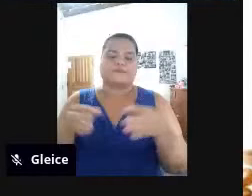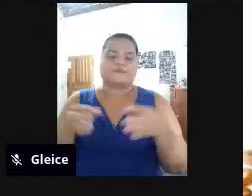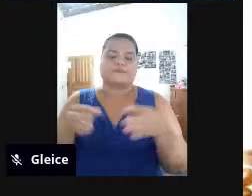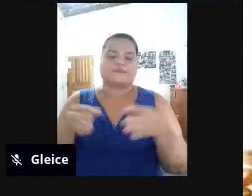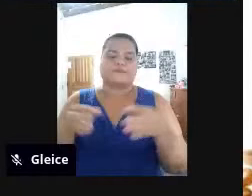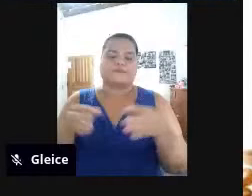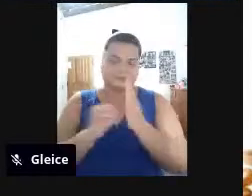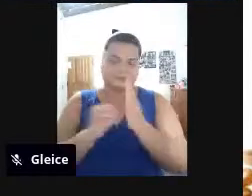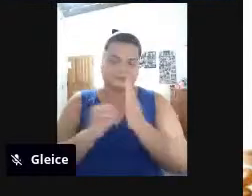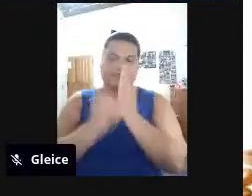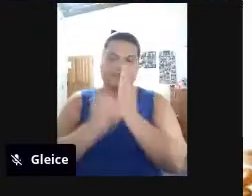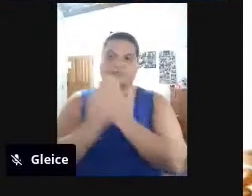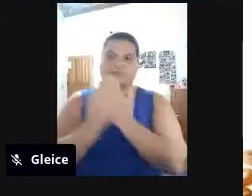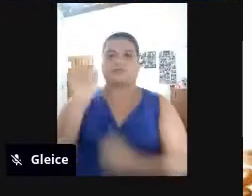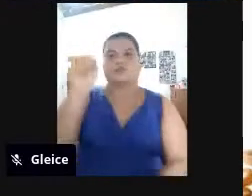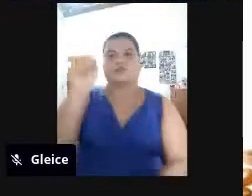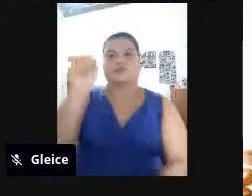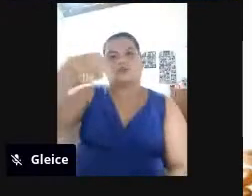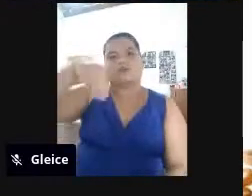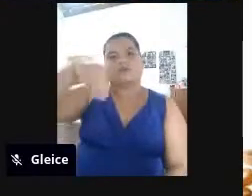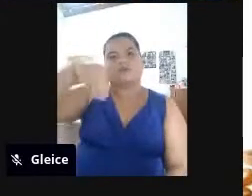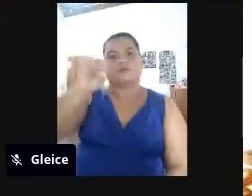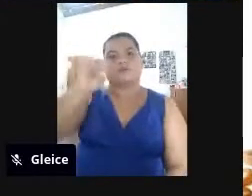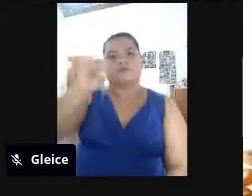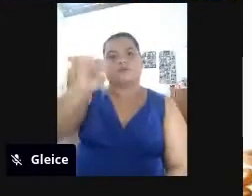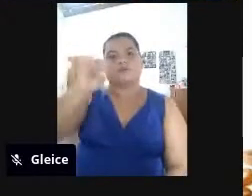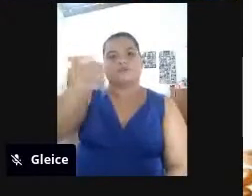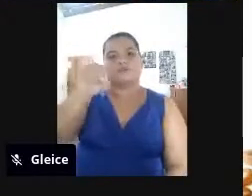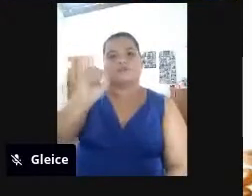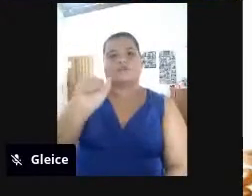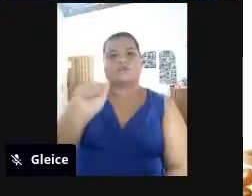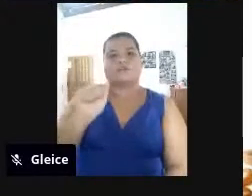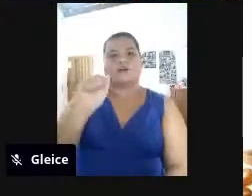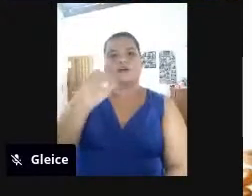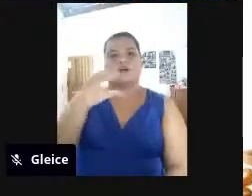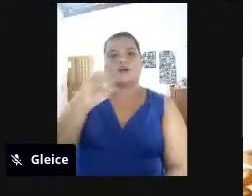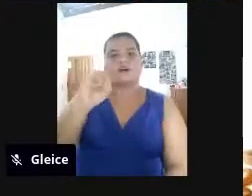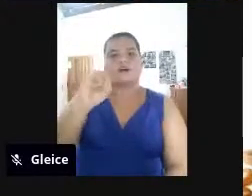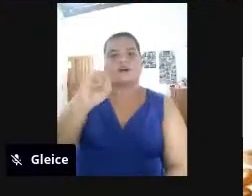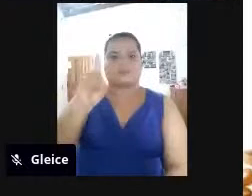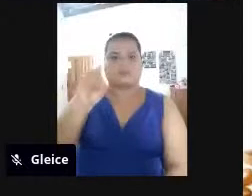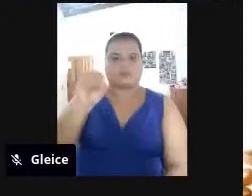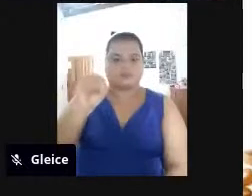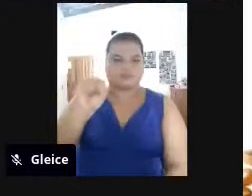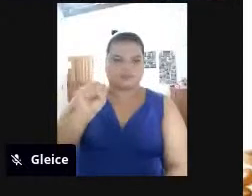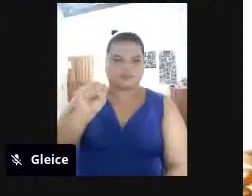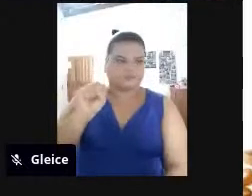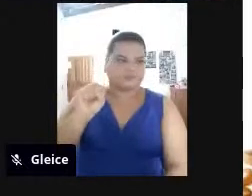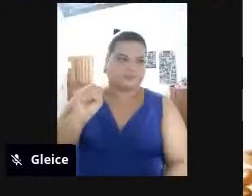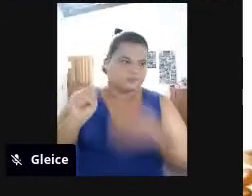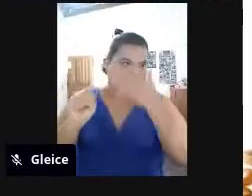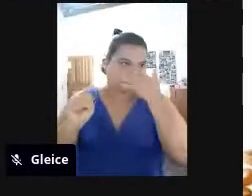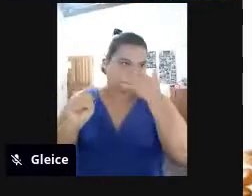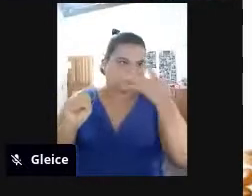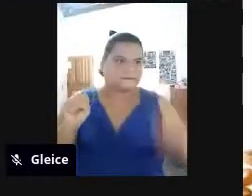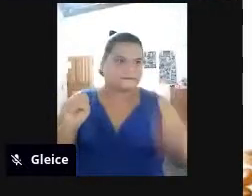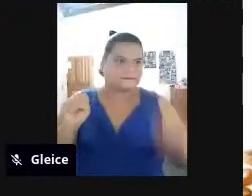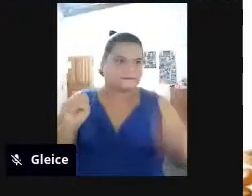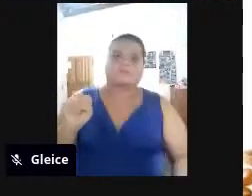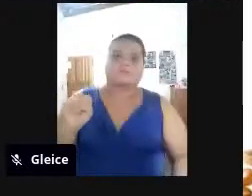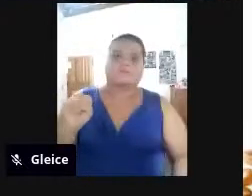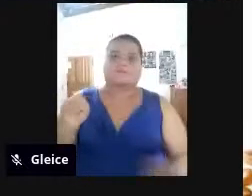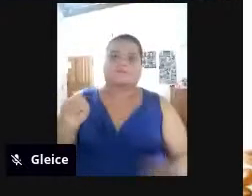limitantes. Então, vejam que no grupo das leguminosas temos a metionina e no grupo dos cereais nós temos a